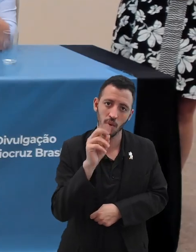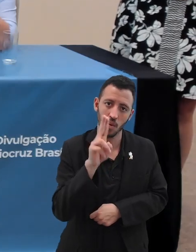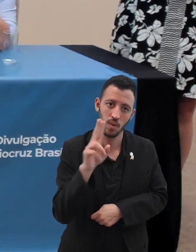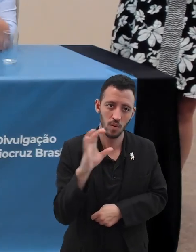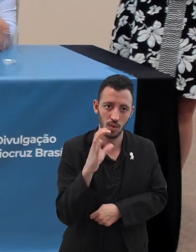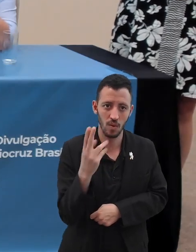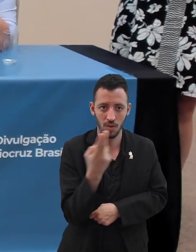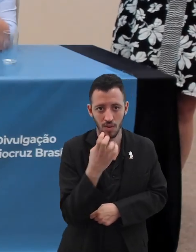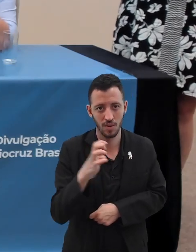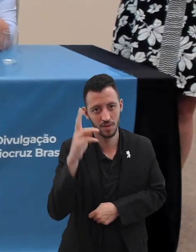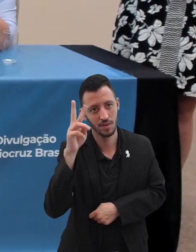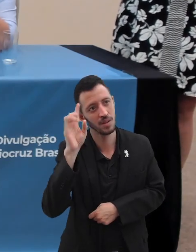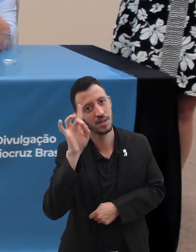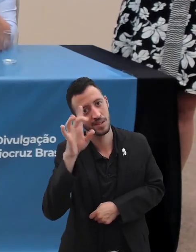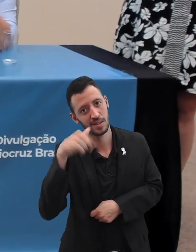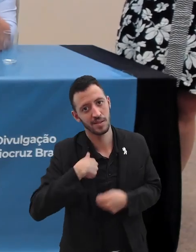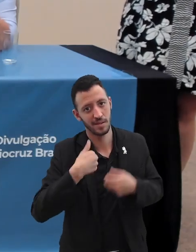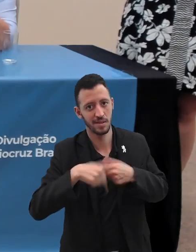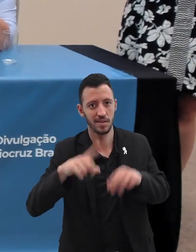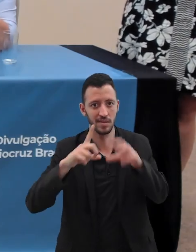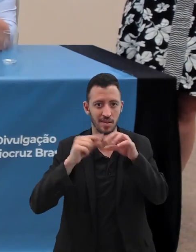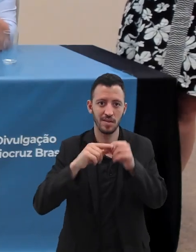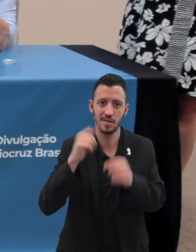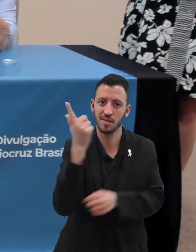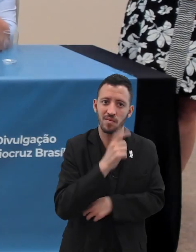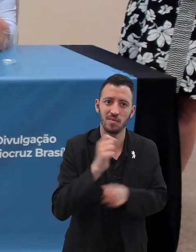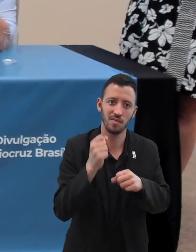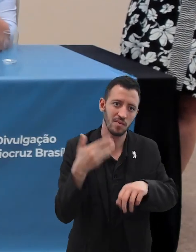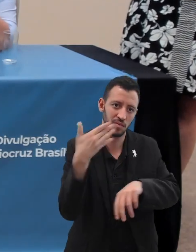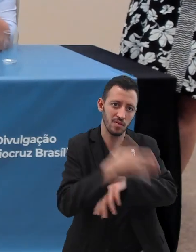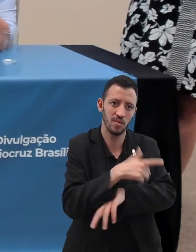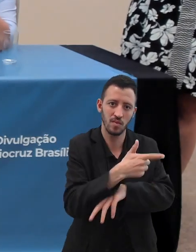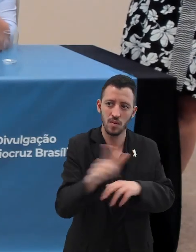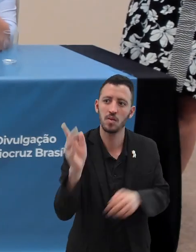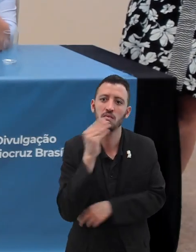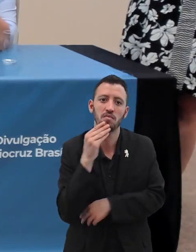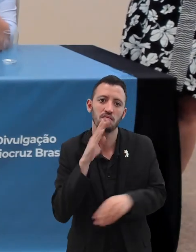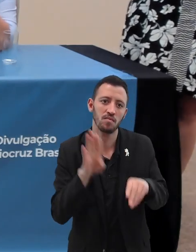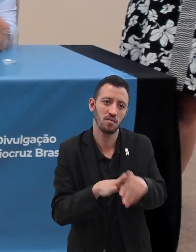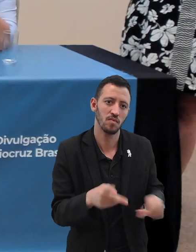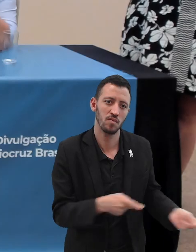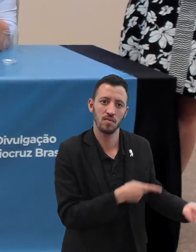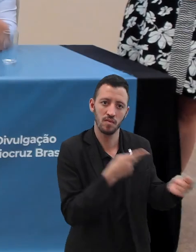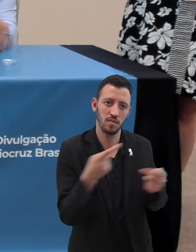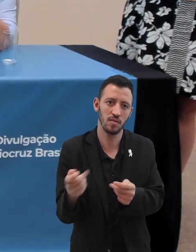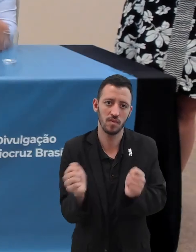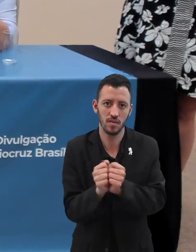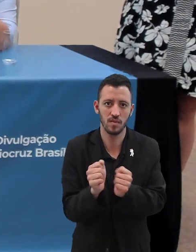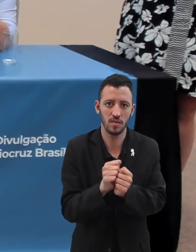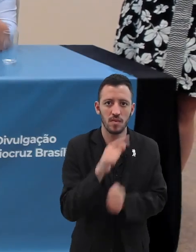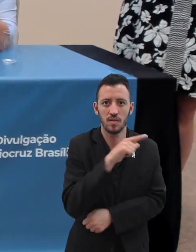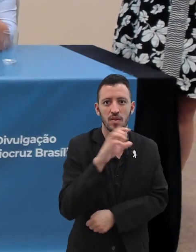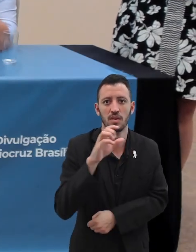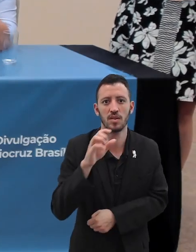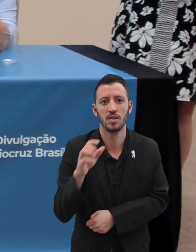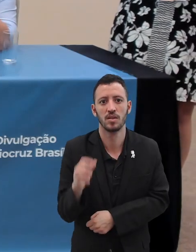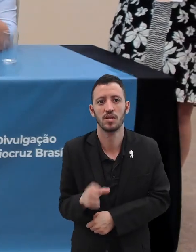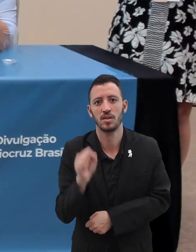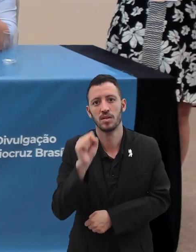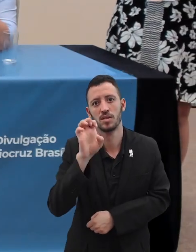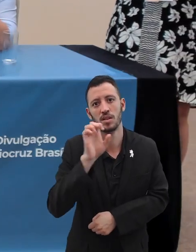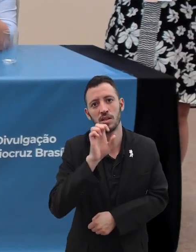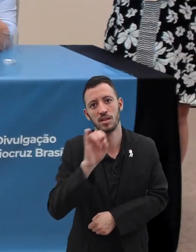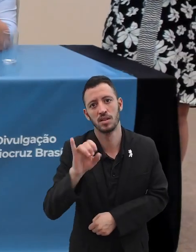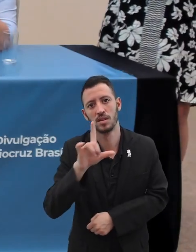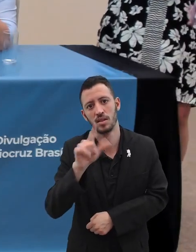assim, quem for de Brasília, principalmente, ganha um voucher e pode ir numa outra oportunidade visitar o SESILAB. Por enquanto